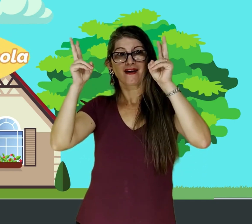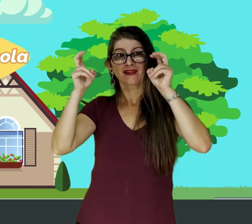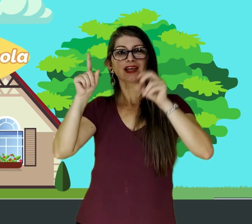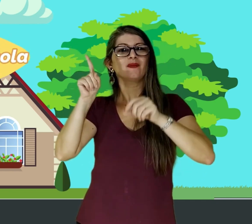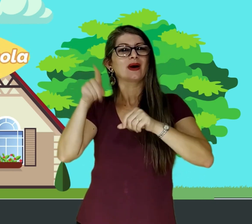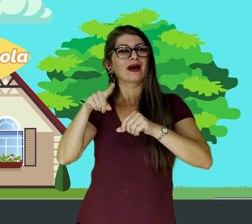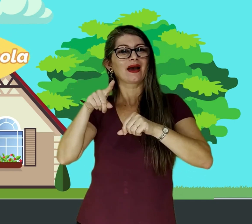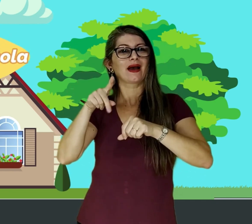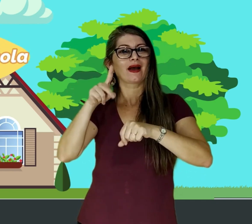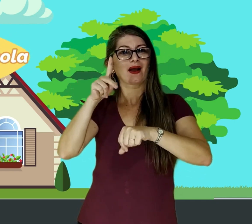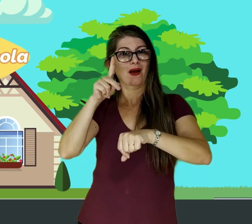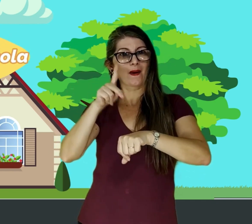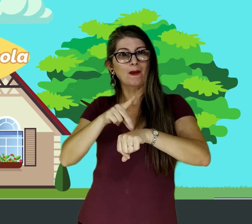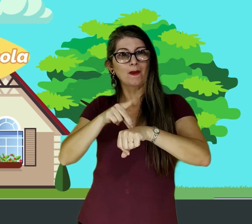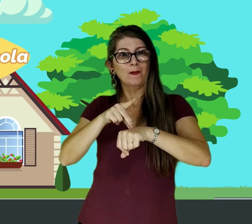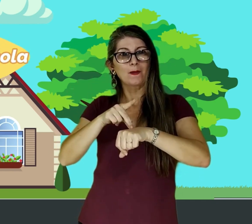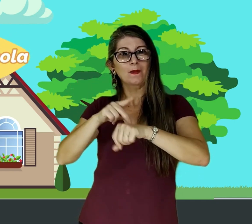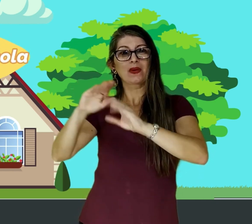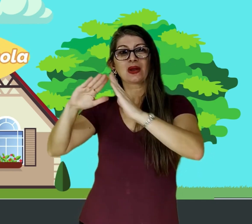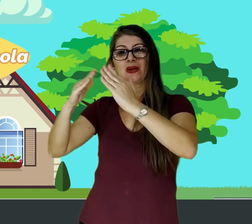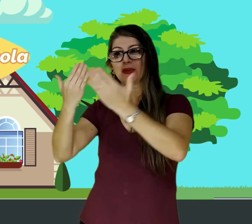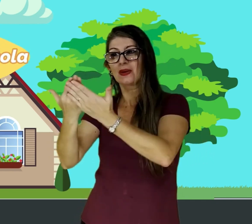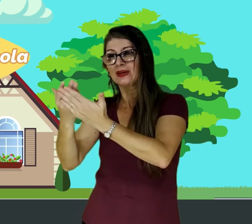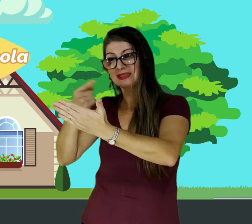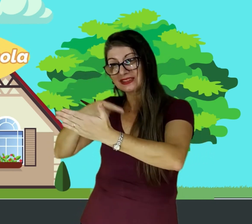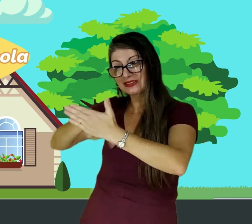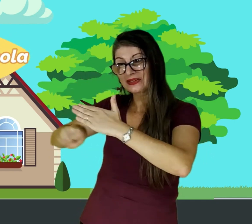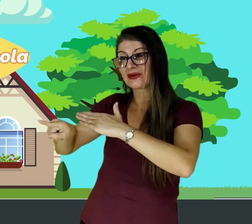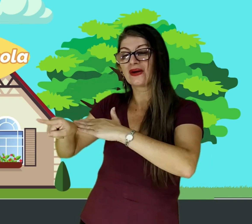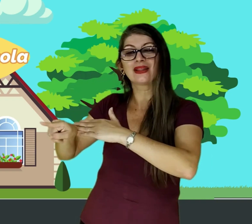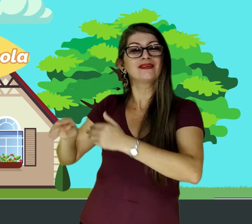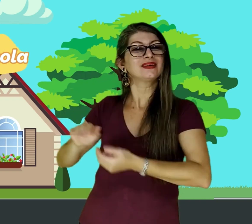tema Pedro vai à escola.